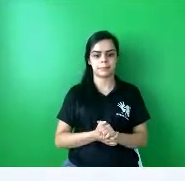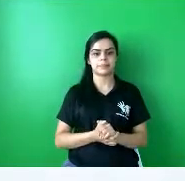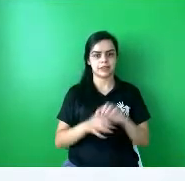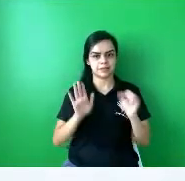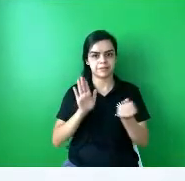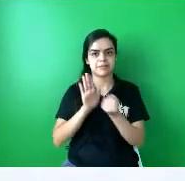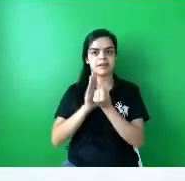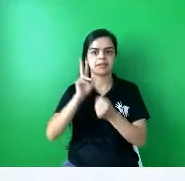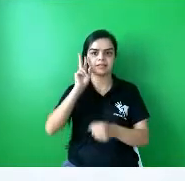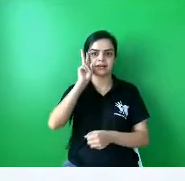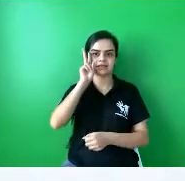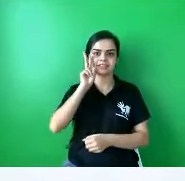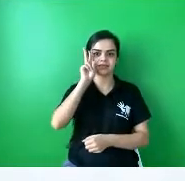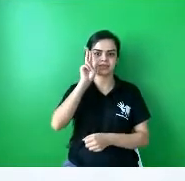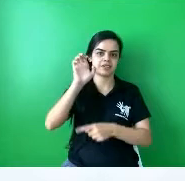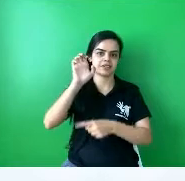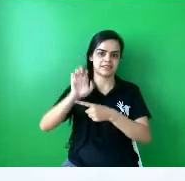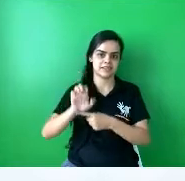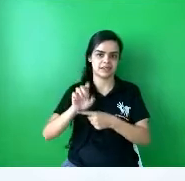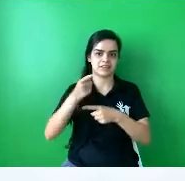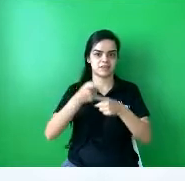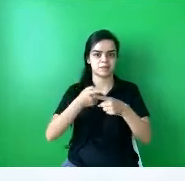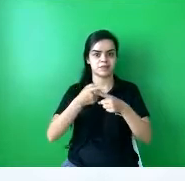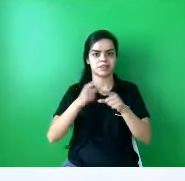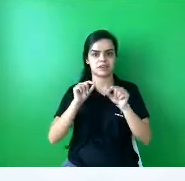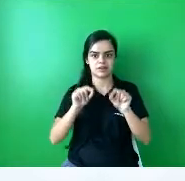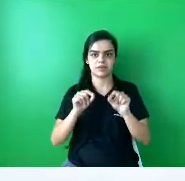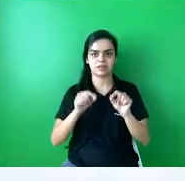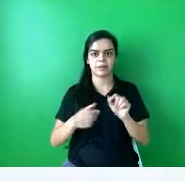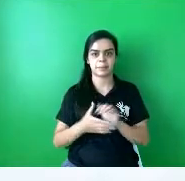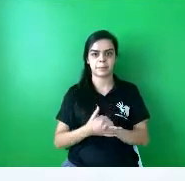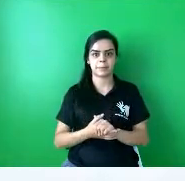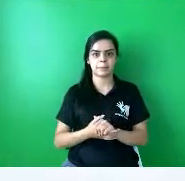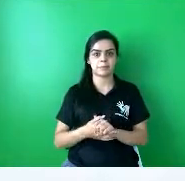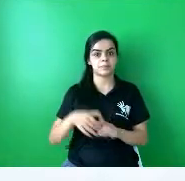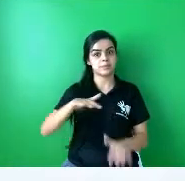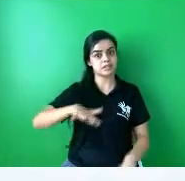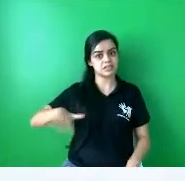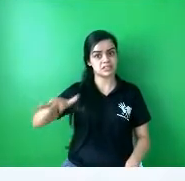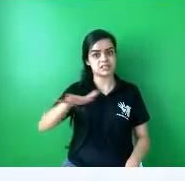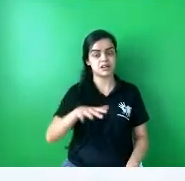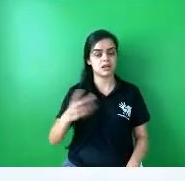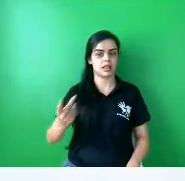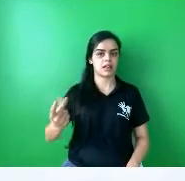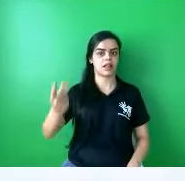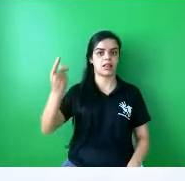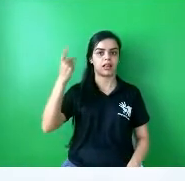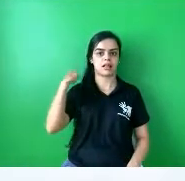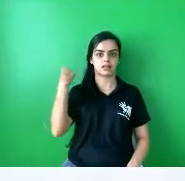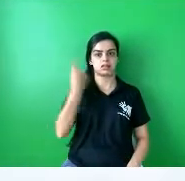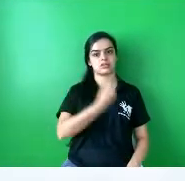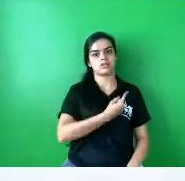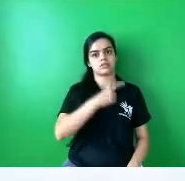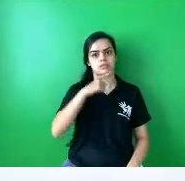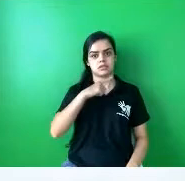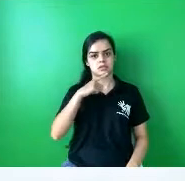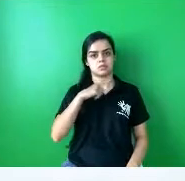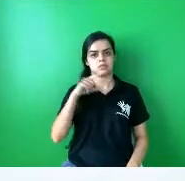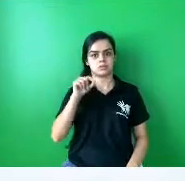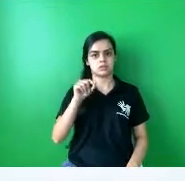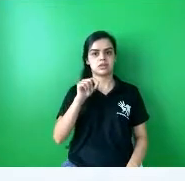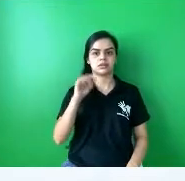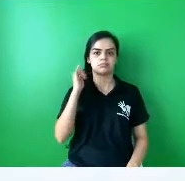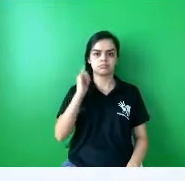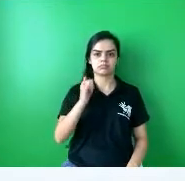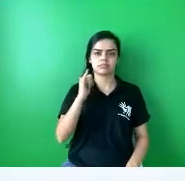na história aí do nosso estado, porque é um das áreas mais antigas que nós temos. Eles contam